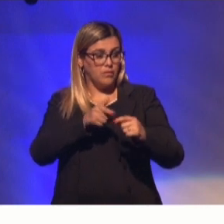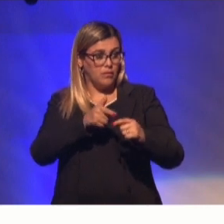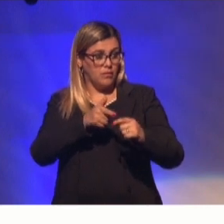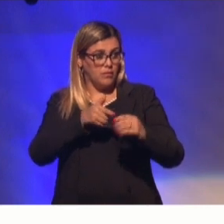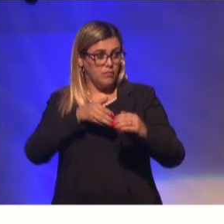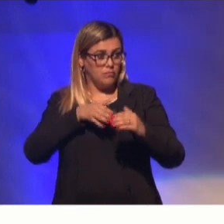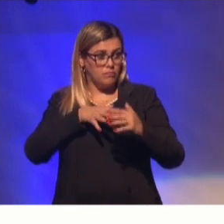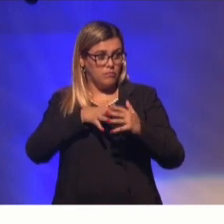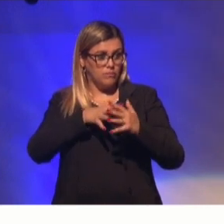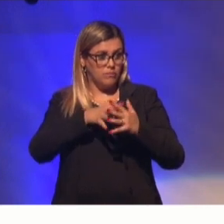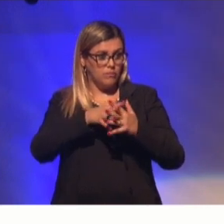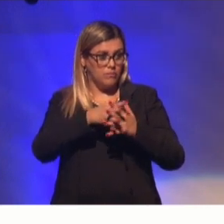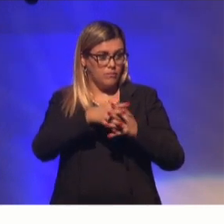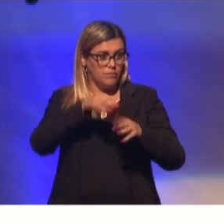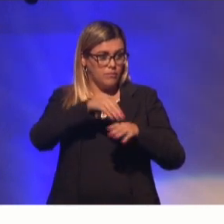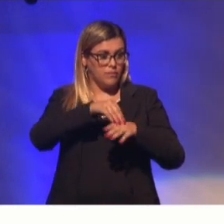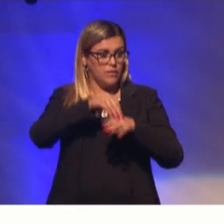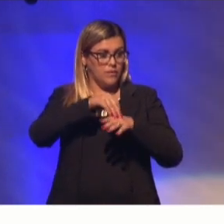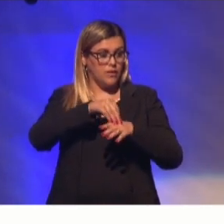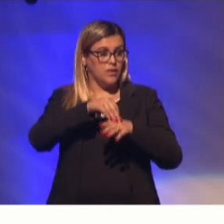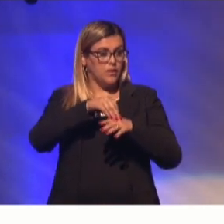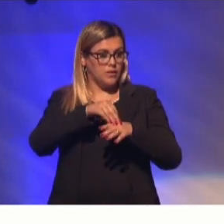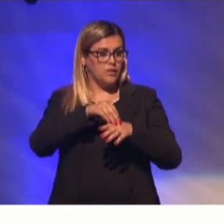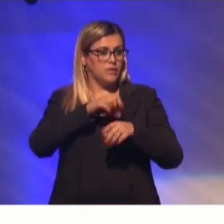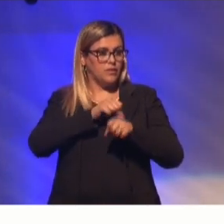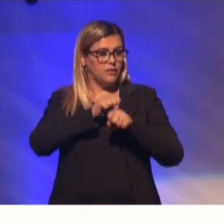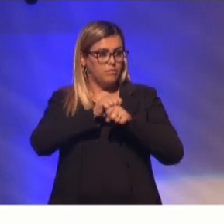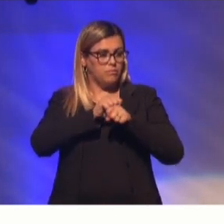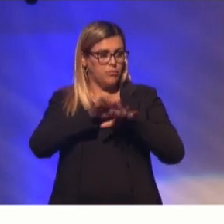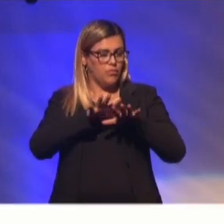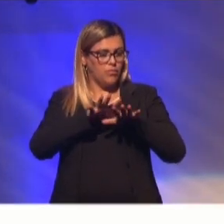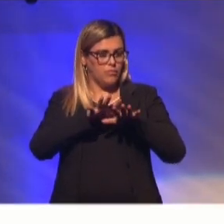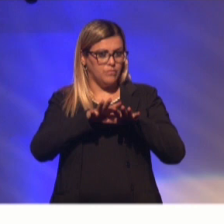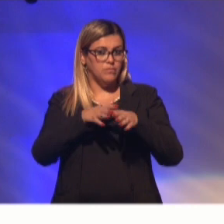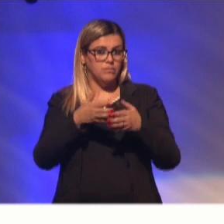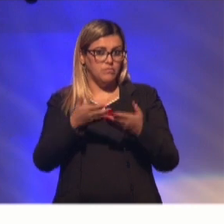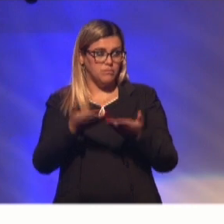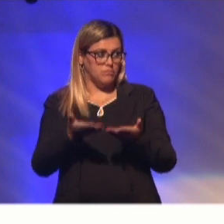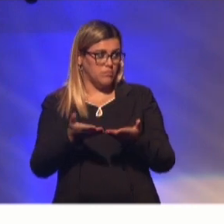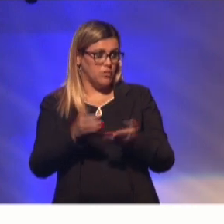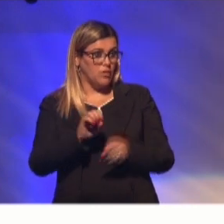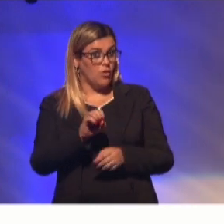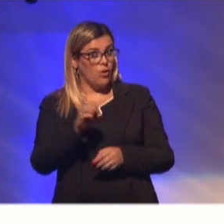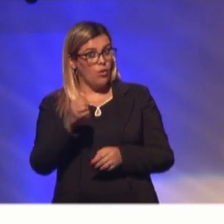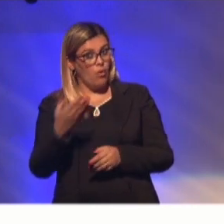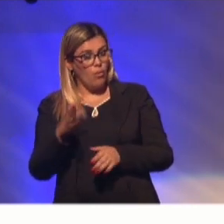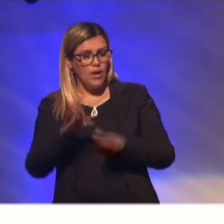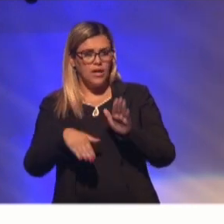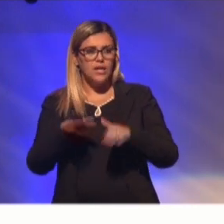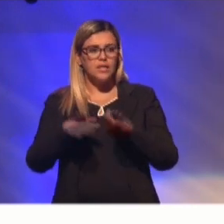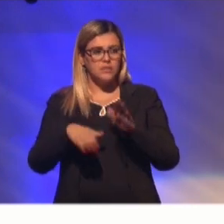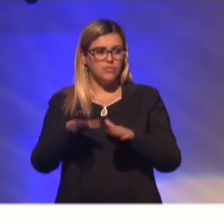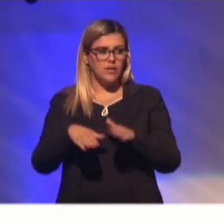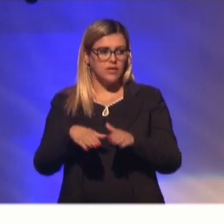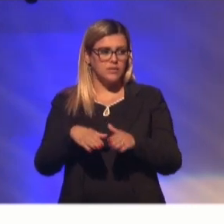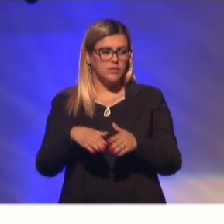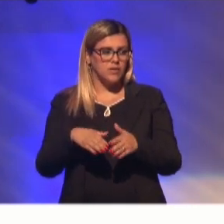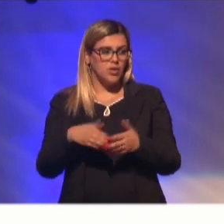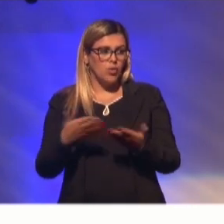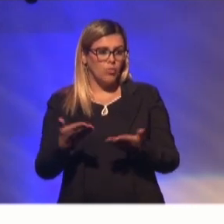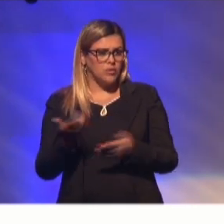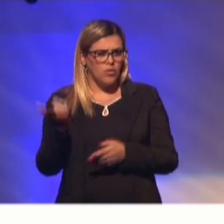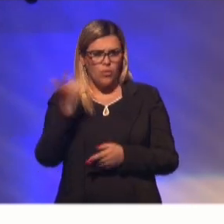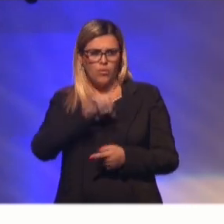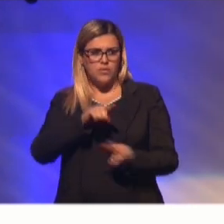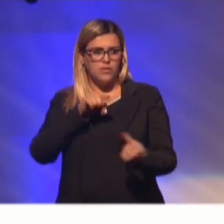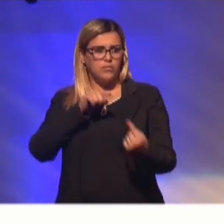vai chegar até o tecido, realizando ali os seus efeitos desejados, ou, às vezes, quando